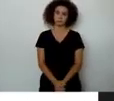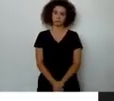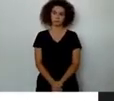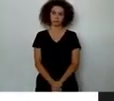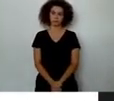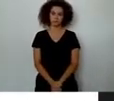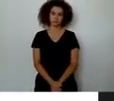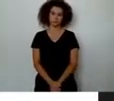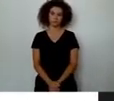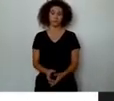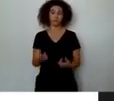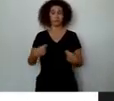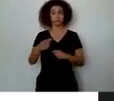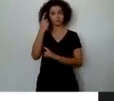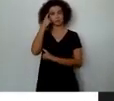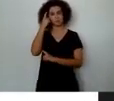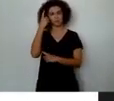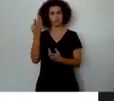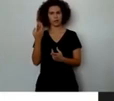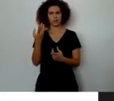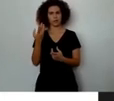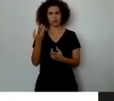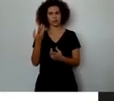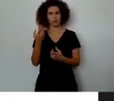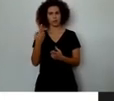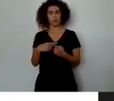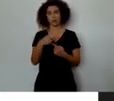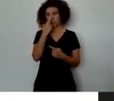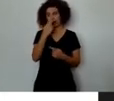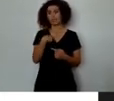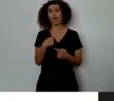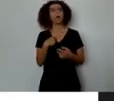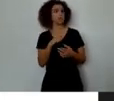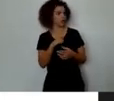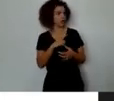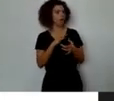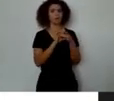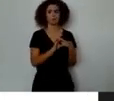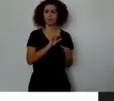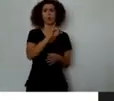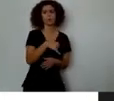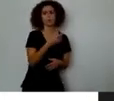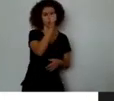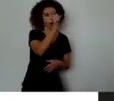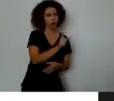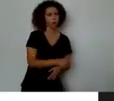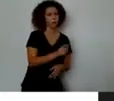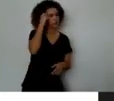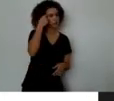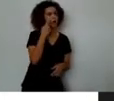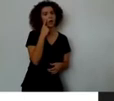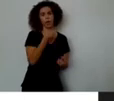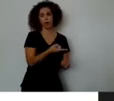pensar. Porque eles acham que, às vezes, eles estão nos dando espaço, mas os papéis são, assim, totalmente distorcidos. E a gente é